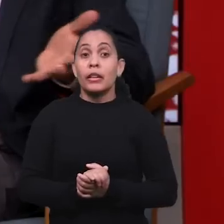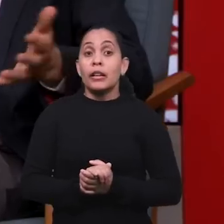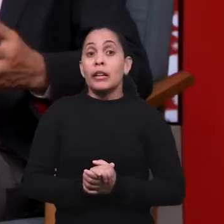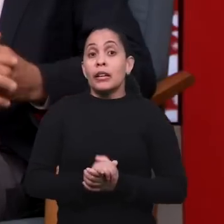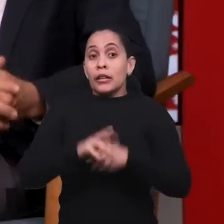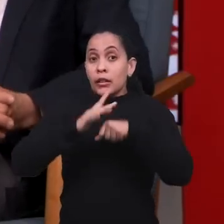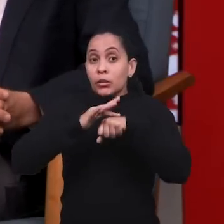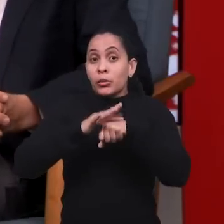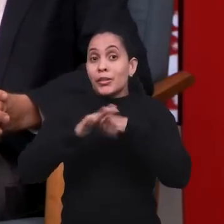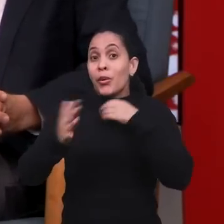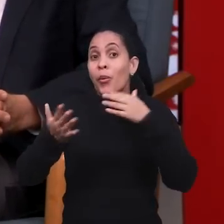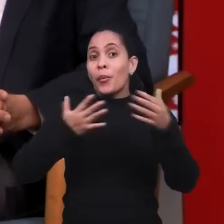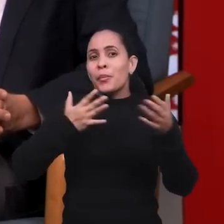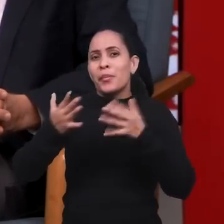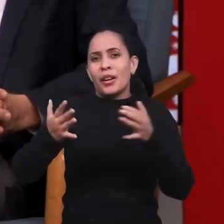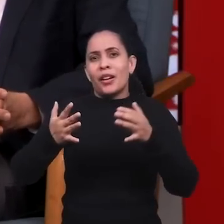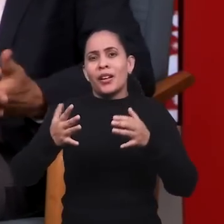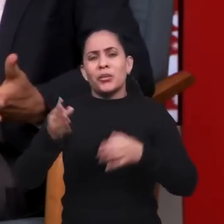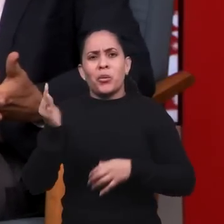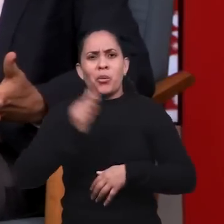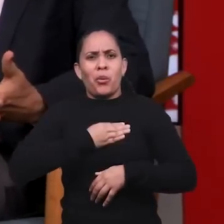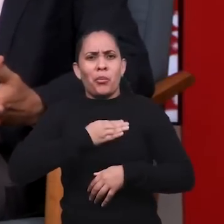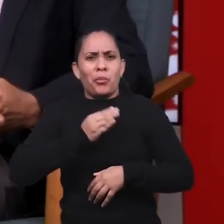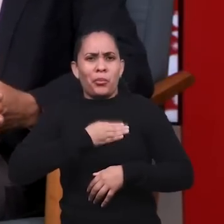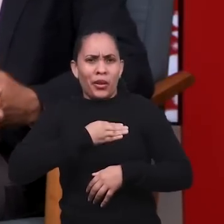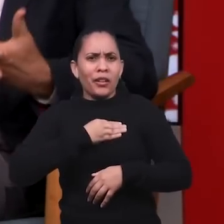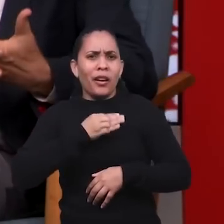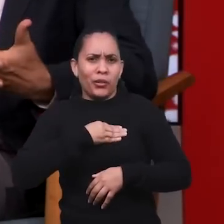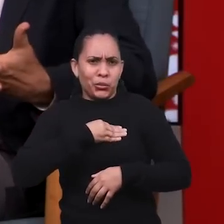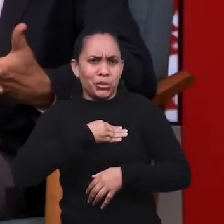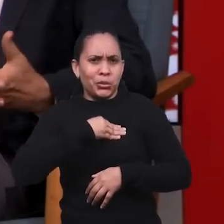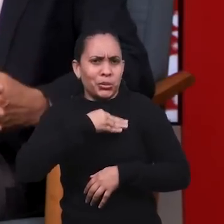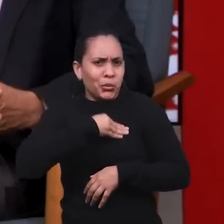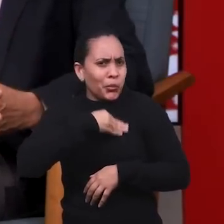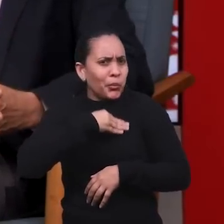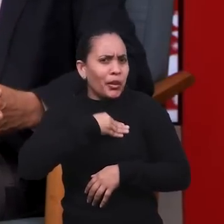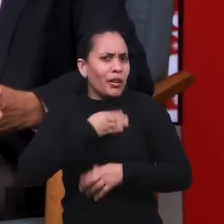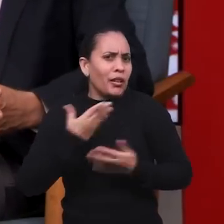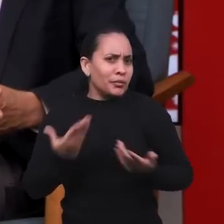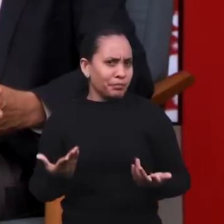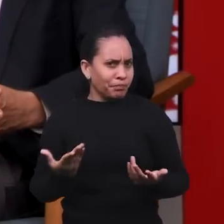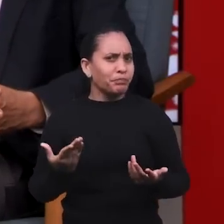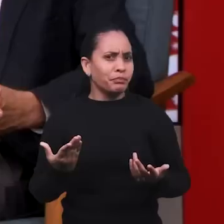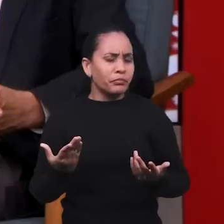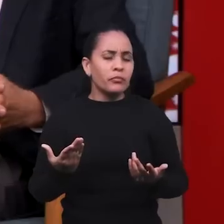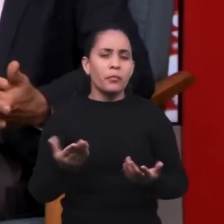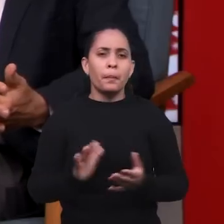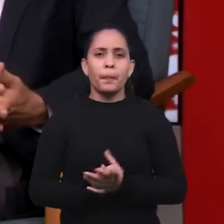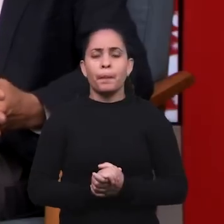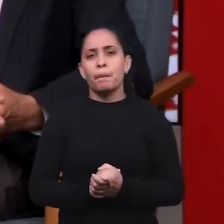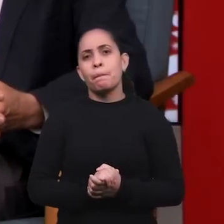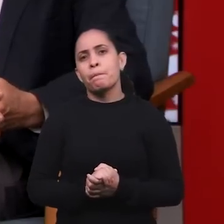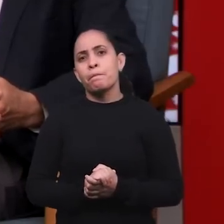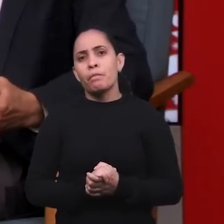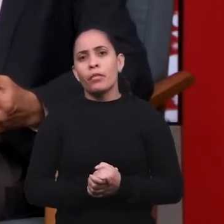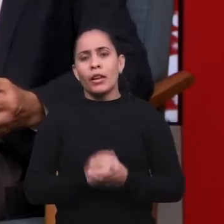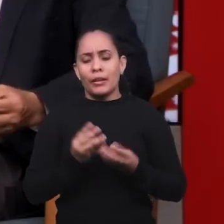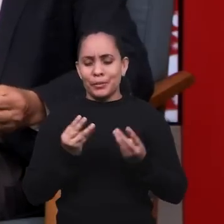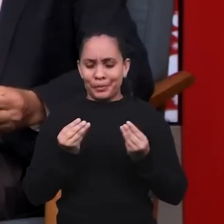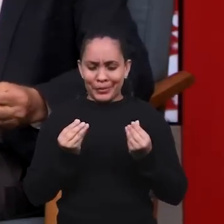Bíblia é tipo do pecado. O pecado deforma o homem. A lepra,